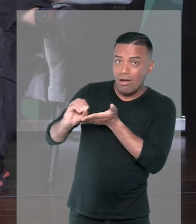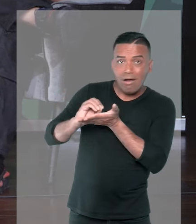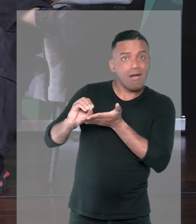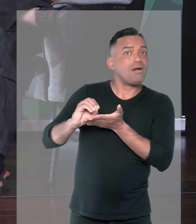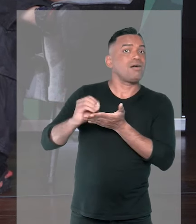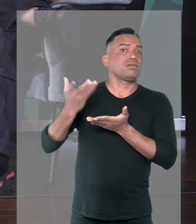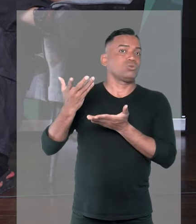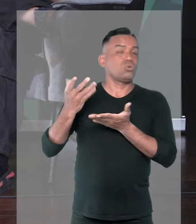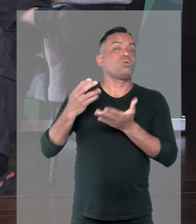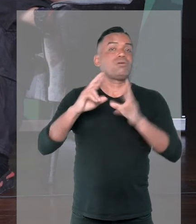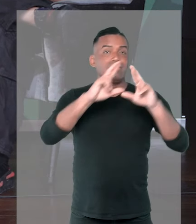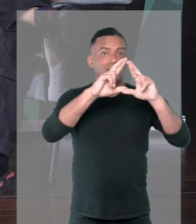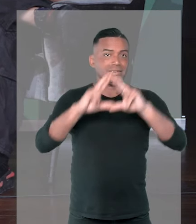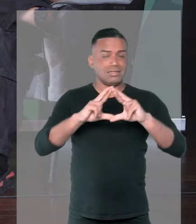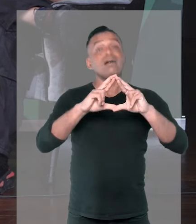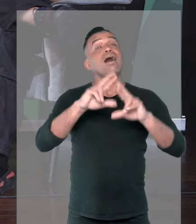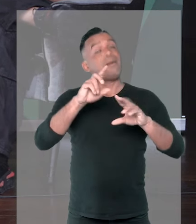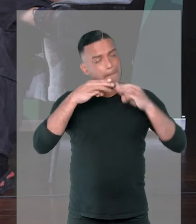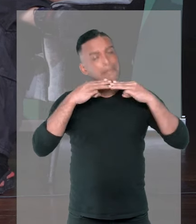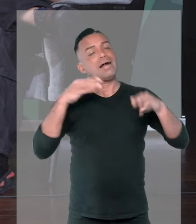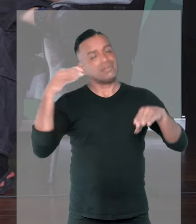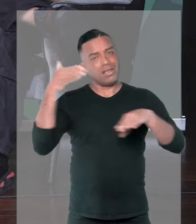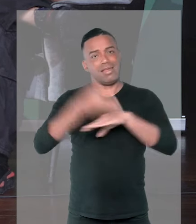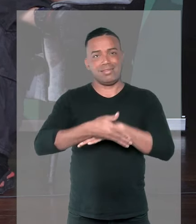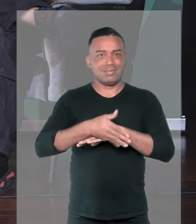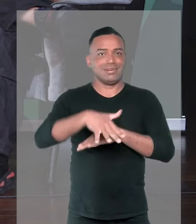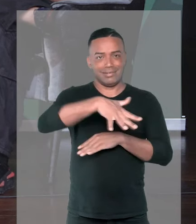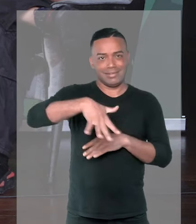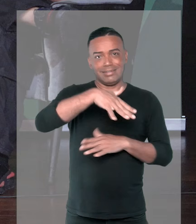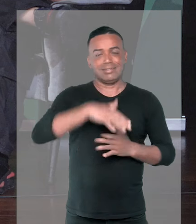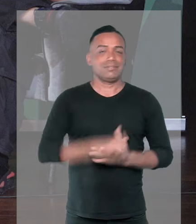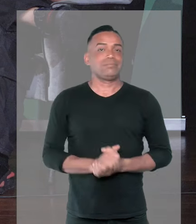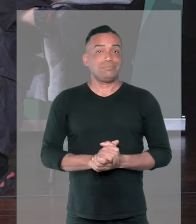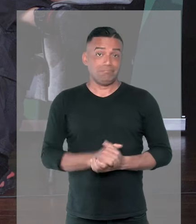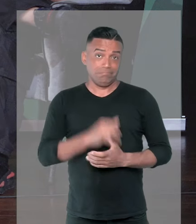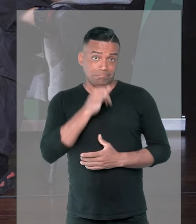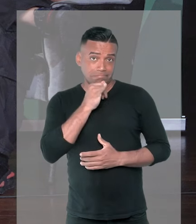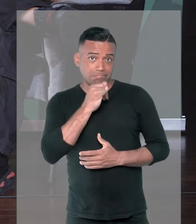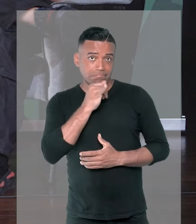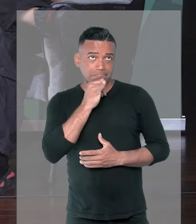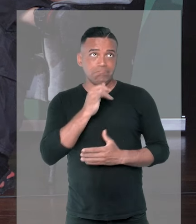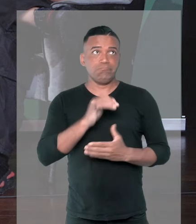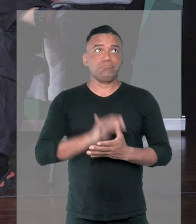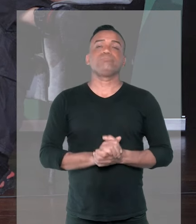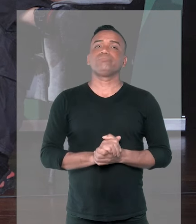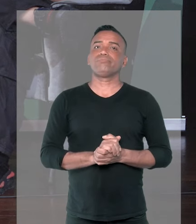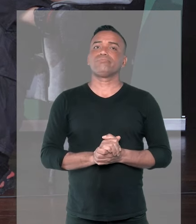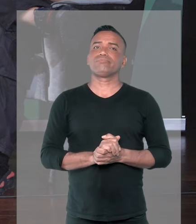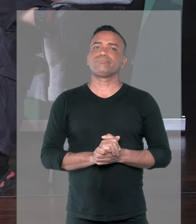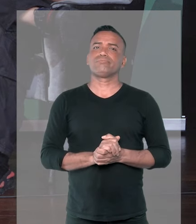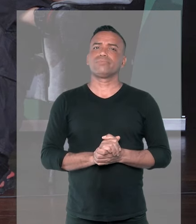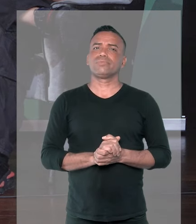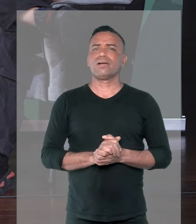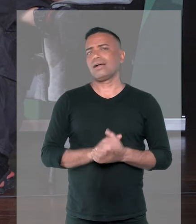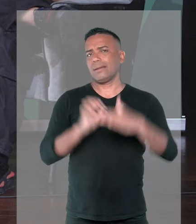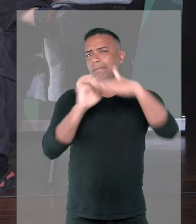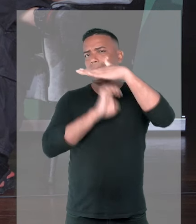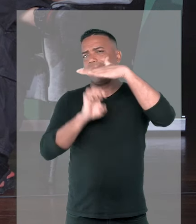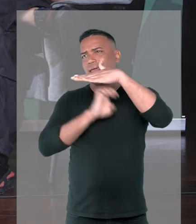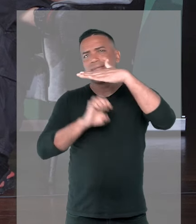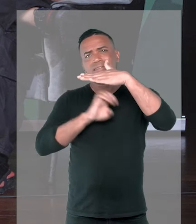ser reciclado marketing deveria se envolver nesse processo de partida quando você pega por exemplo uma construtora que